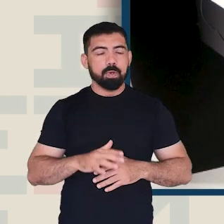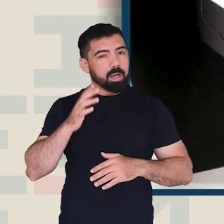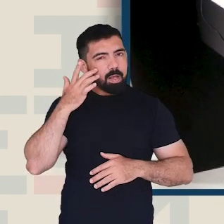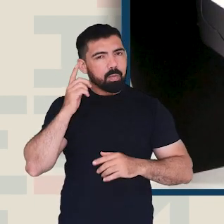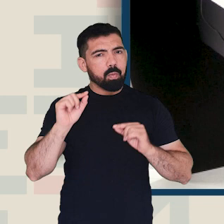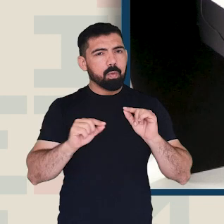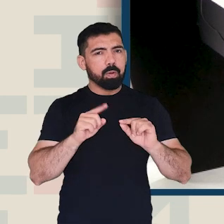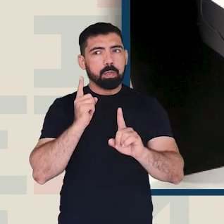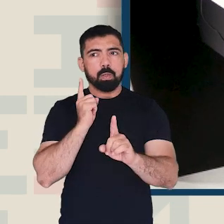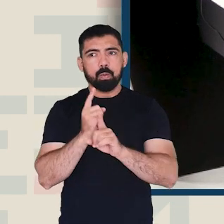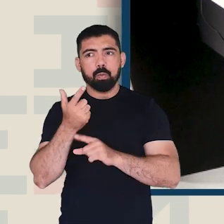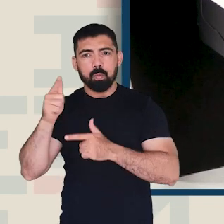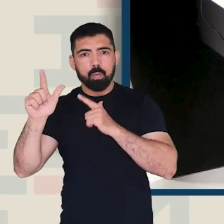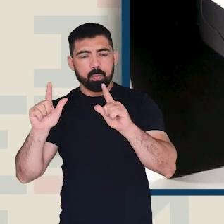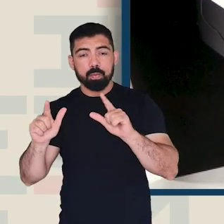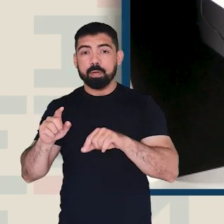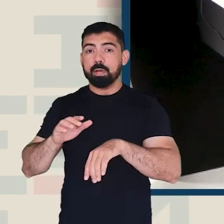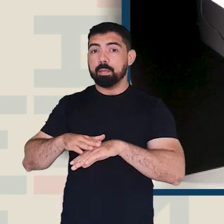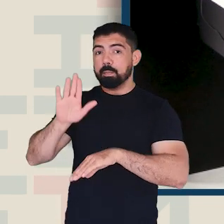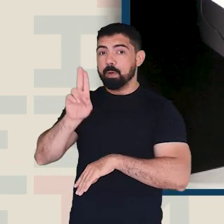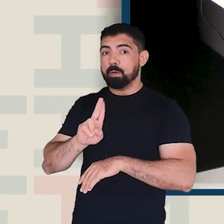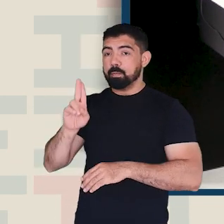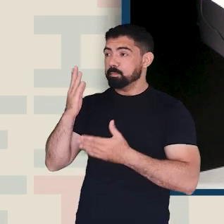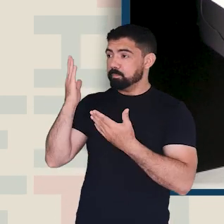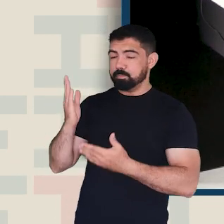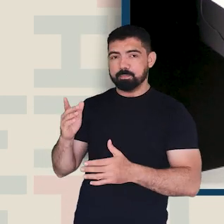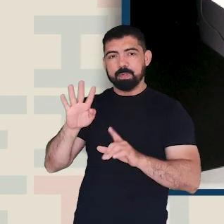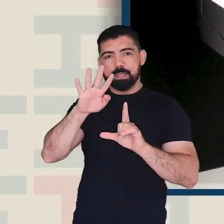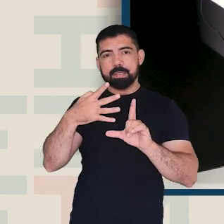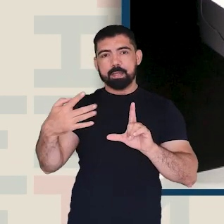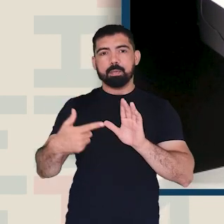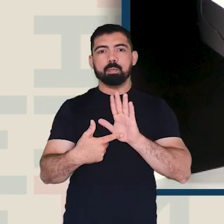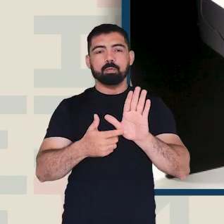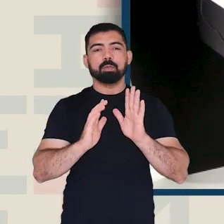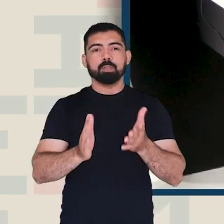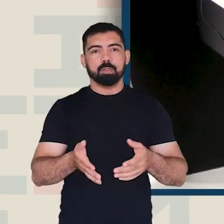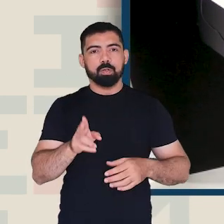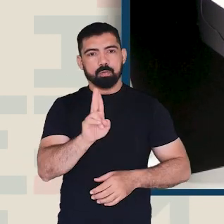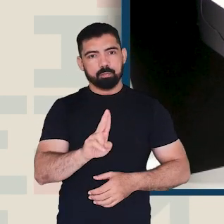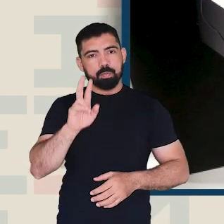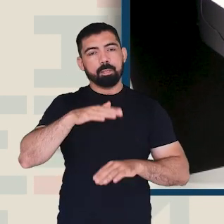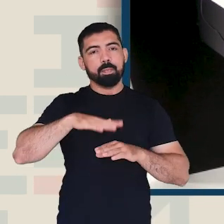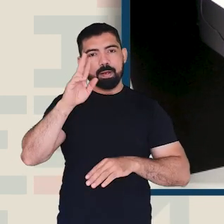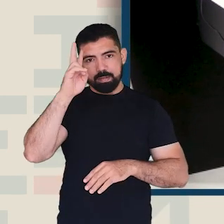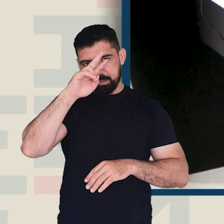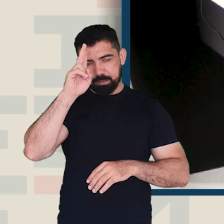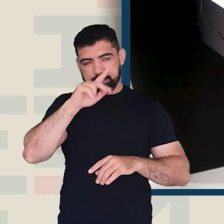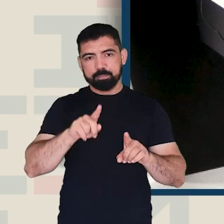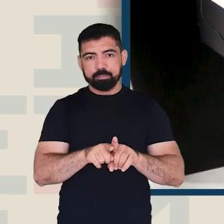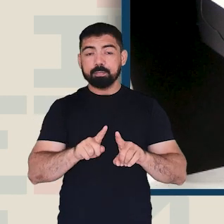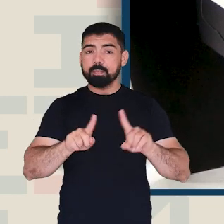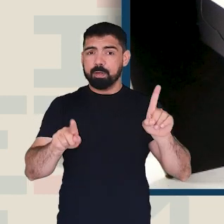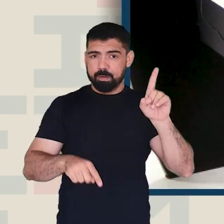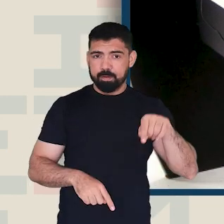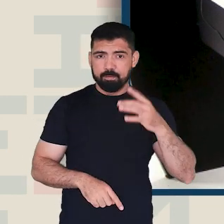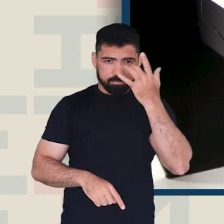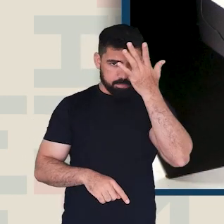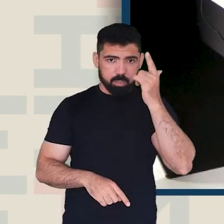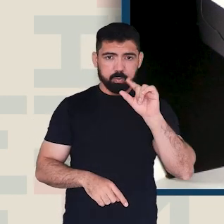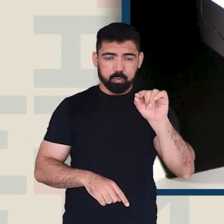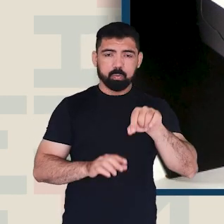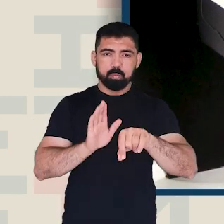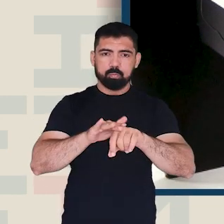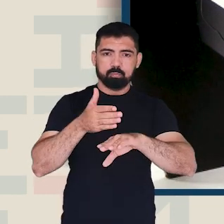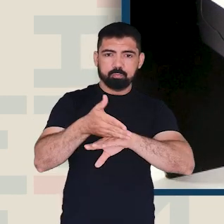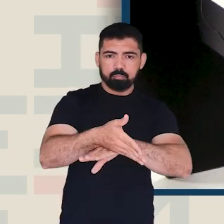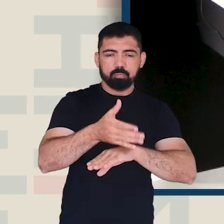até meio improvável que esses são os mais utilizáveis, os mais utilizados, os mais lembrados, mas vai ser fácil